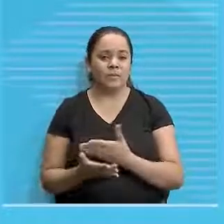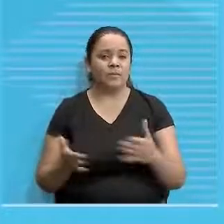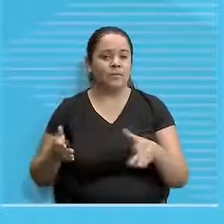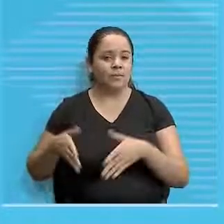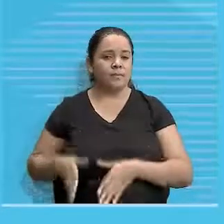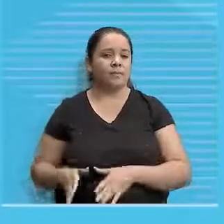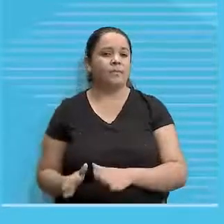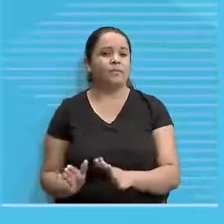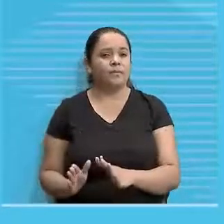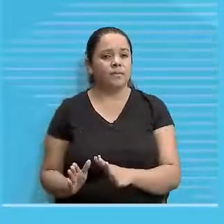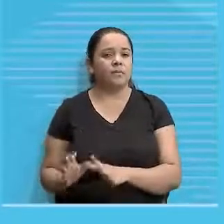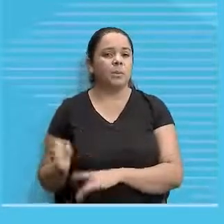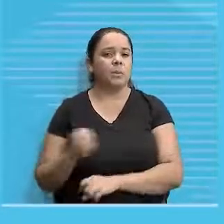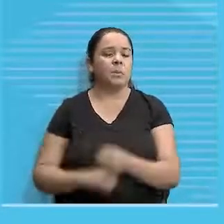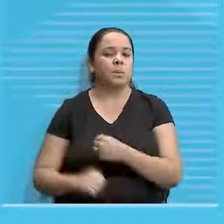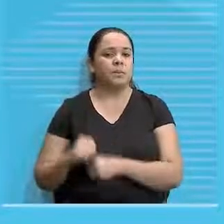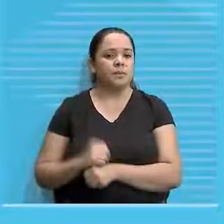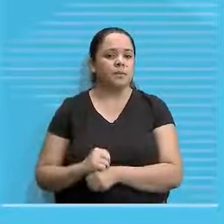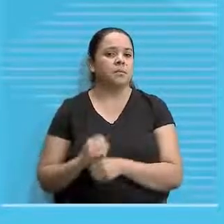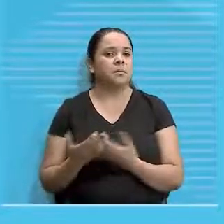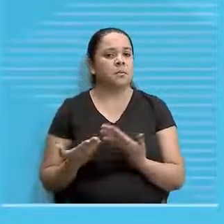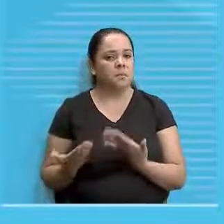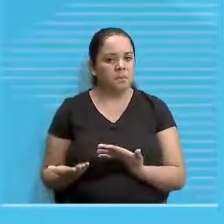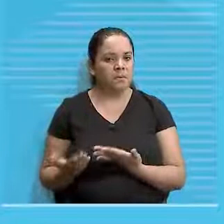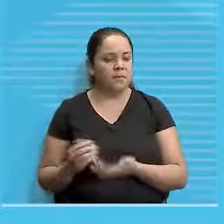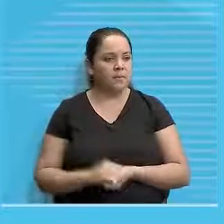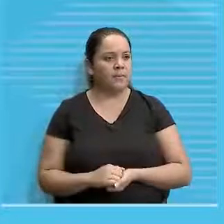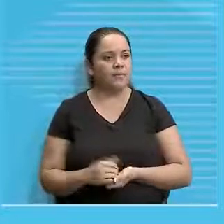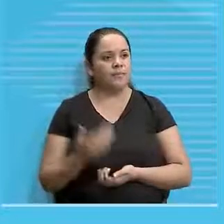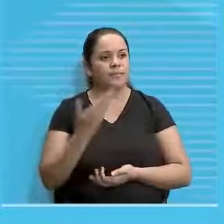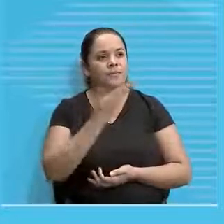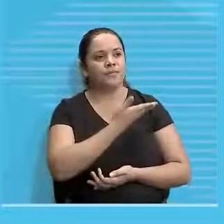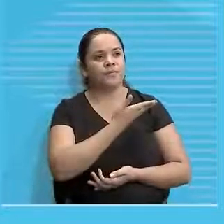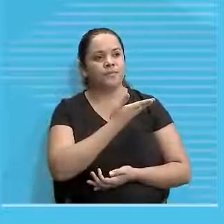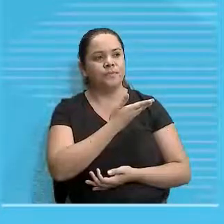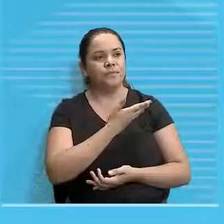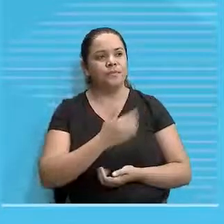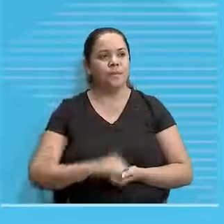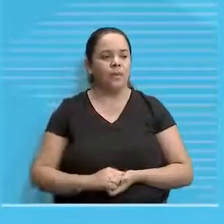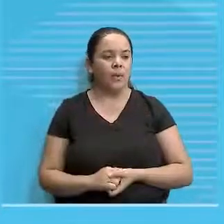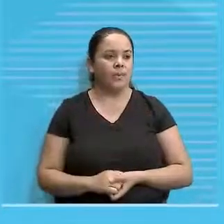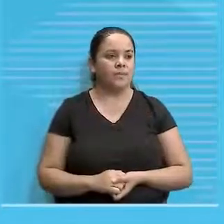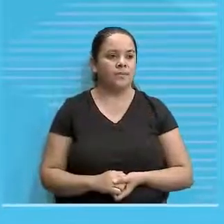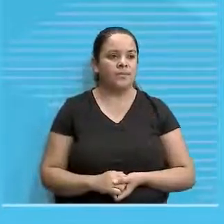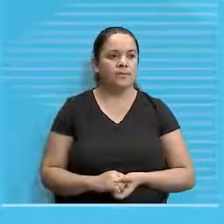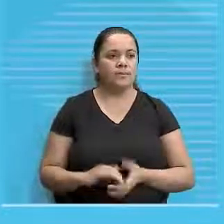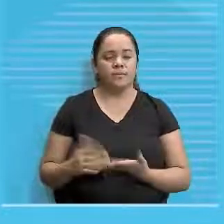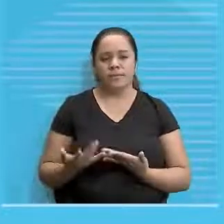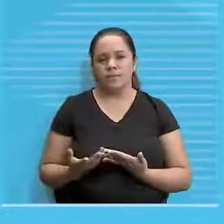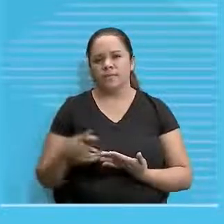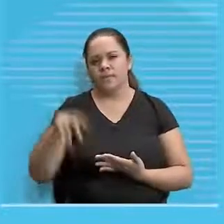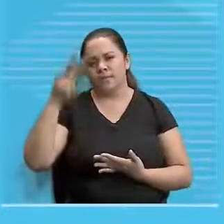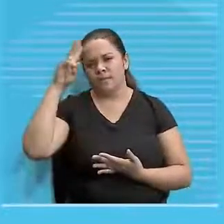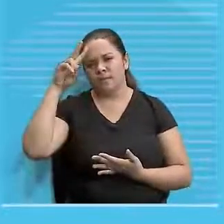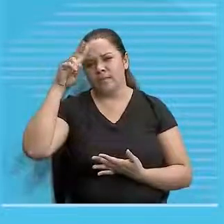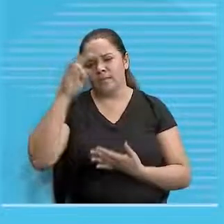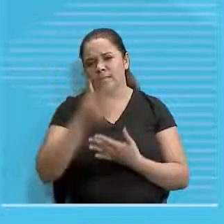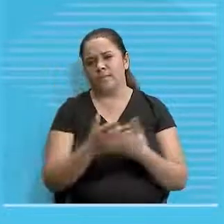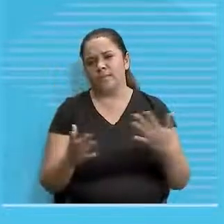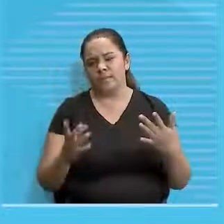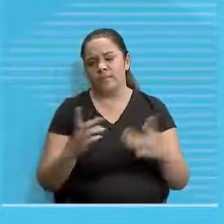ano? Onde você cresceu? Quais são as lembranças que tu consegue identificar da tua